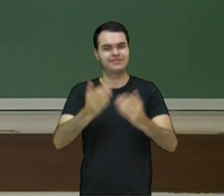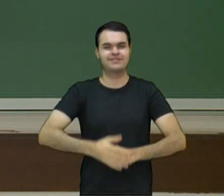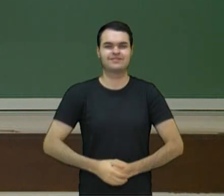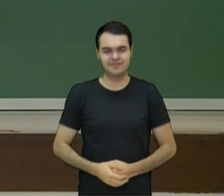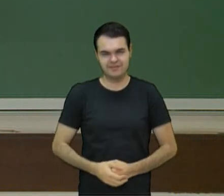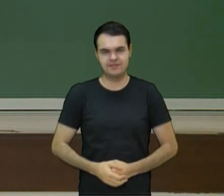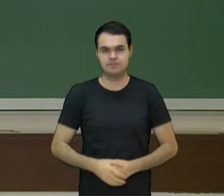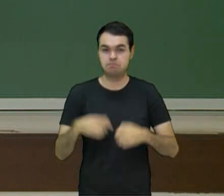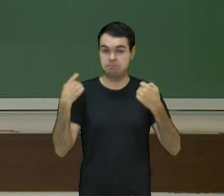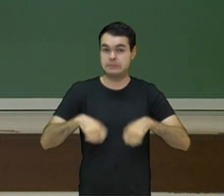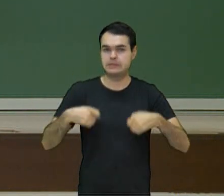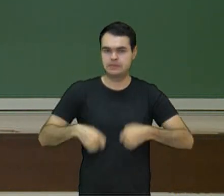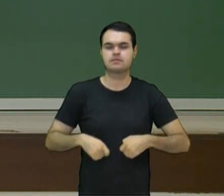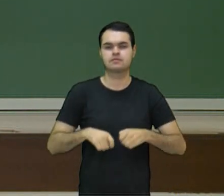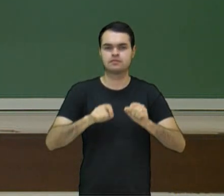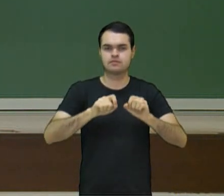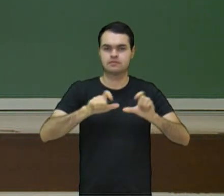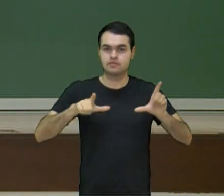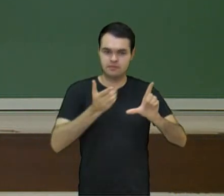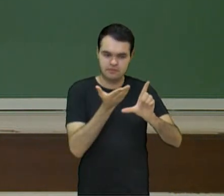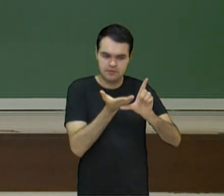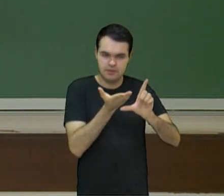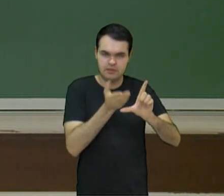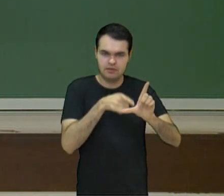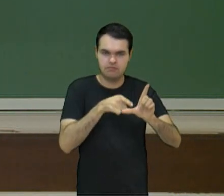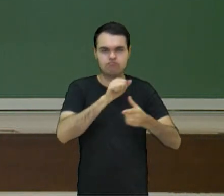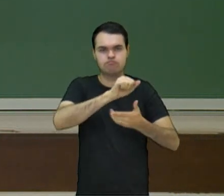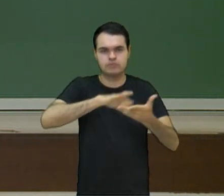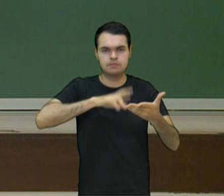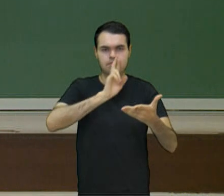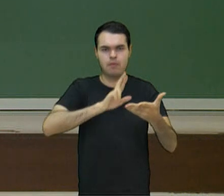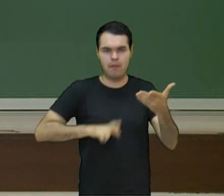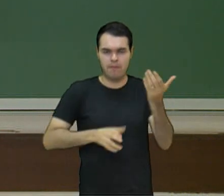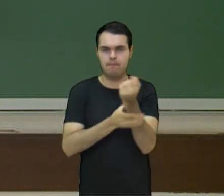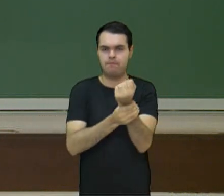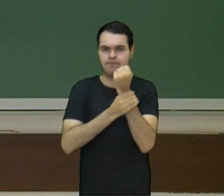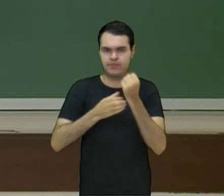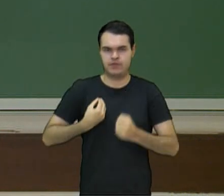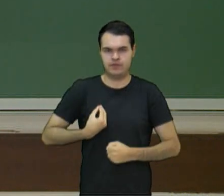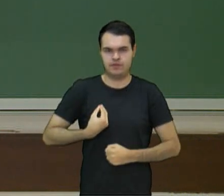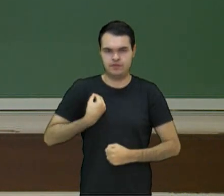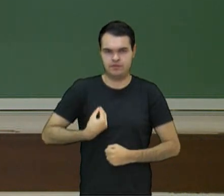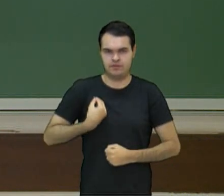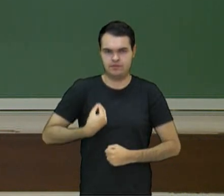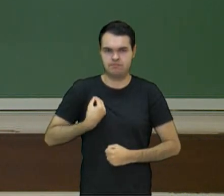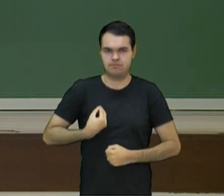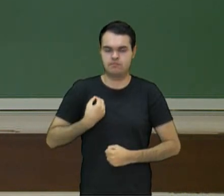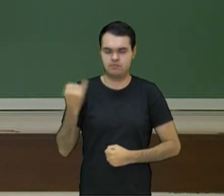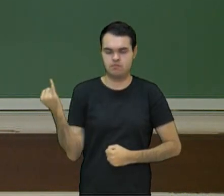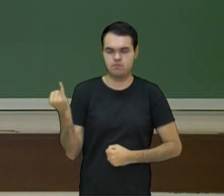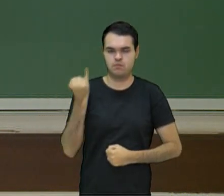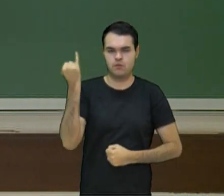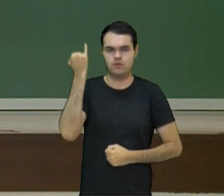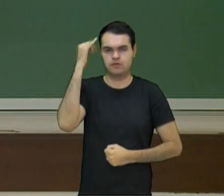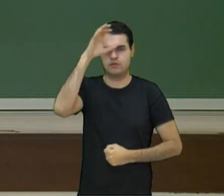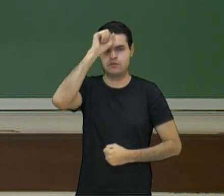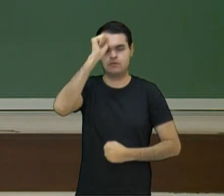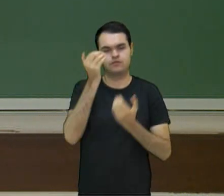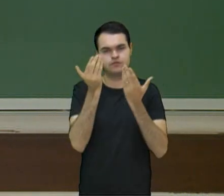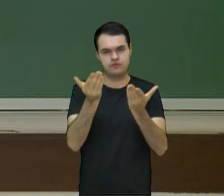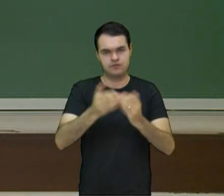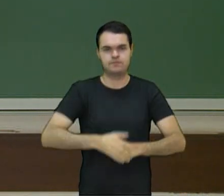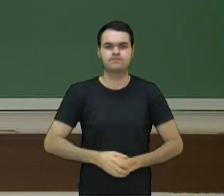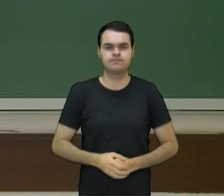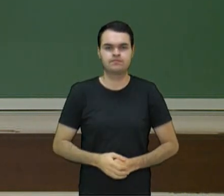Não esqueçam de acessar o Classroom para marcar a sua presença, responder às atividades, que fazem parte do aprendizado de